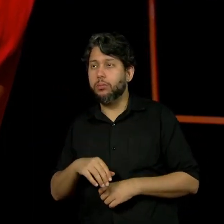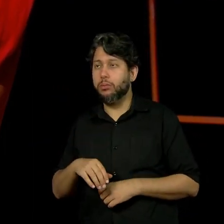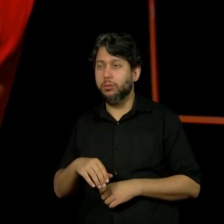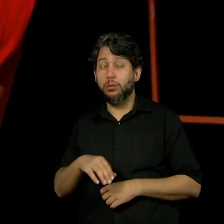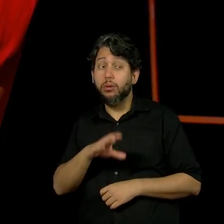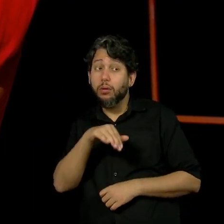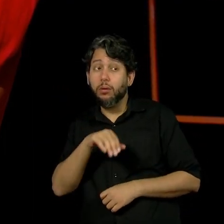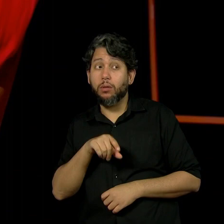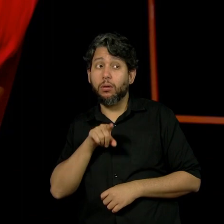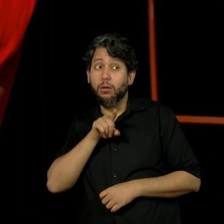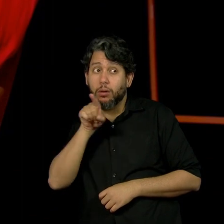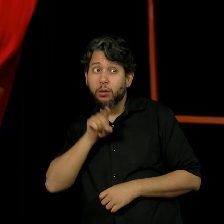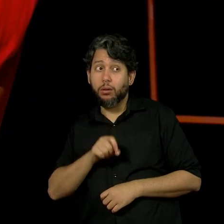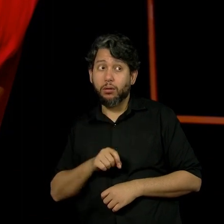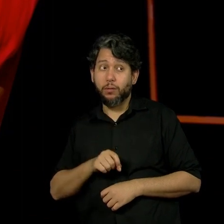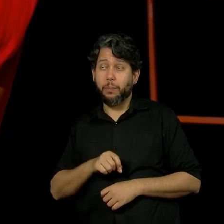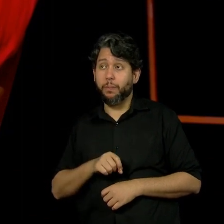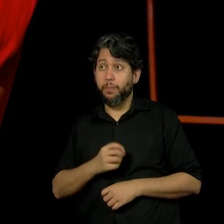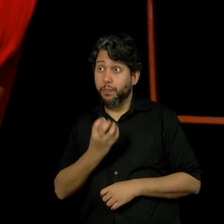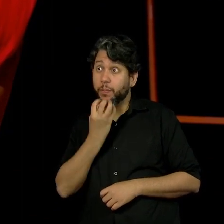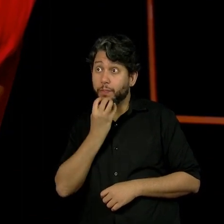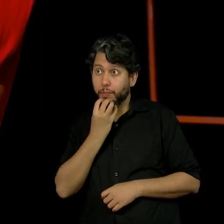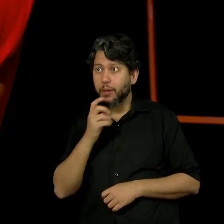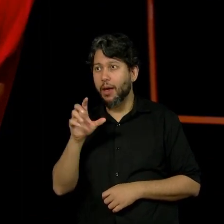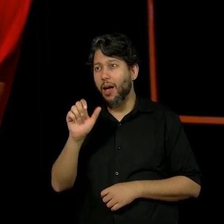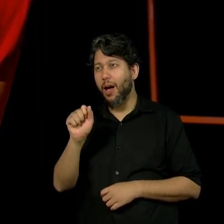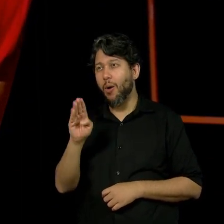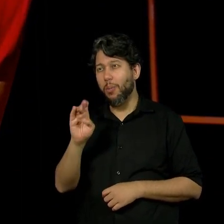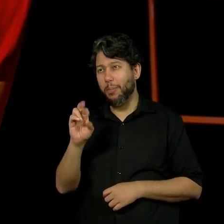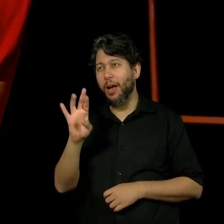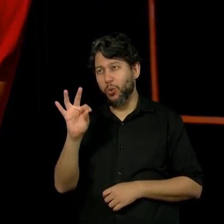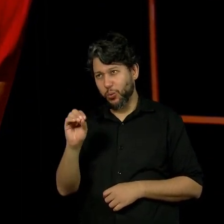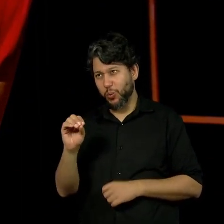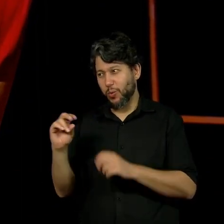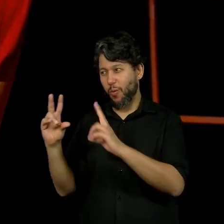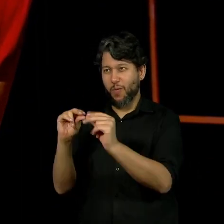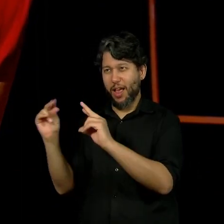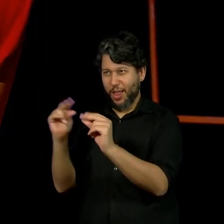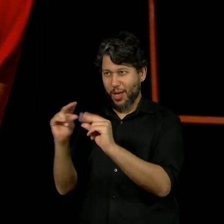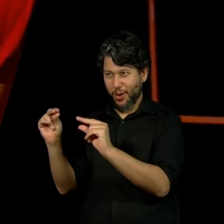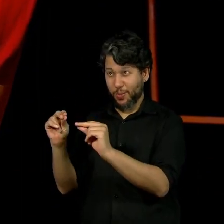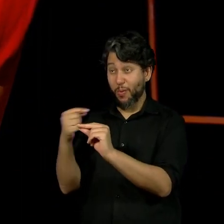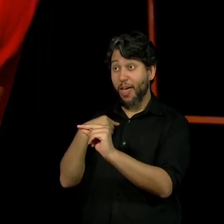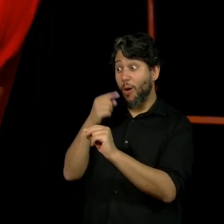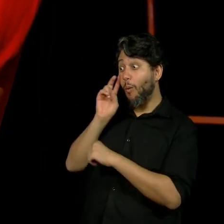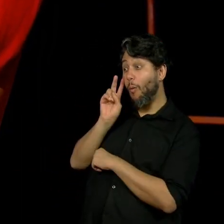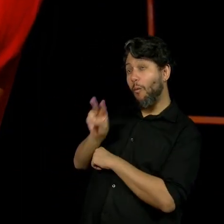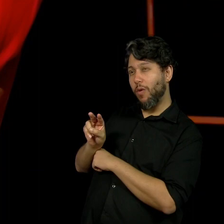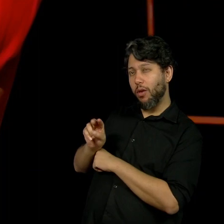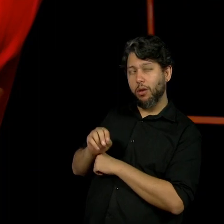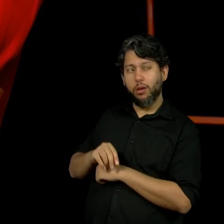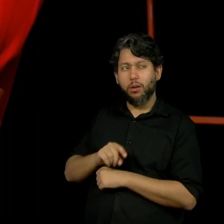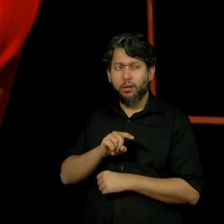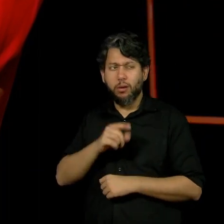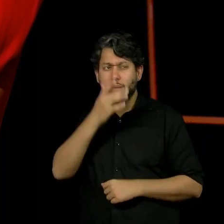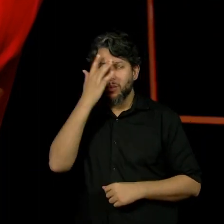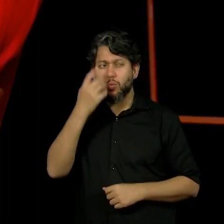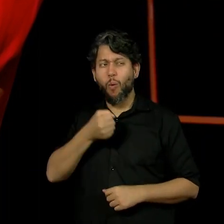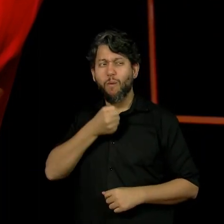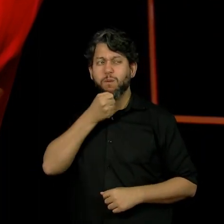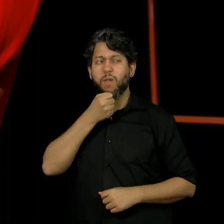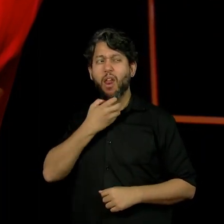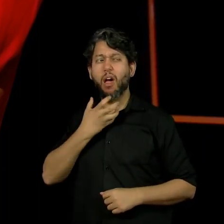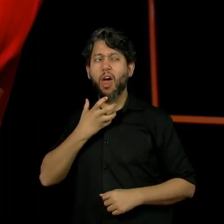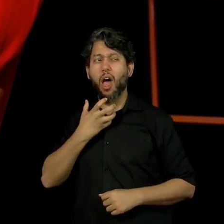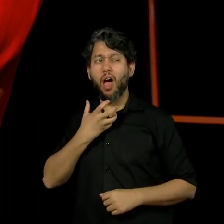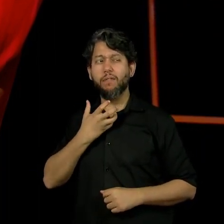disse, o Alberto Curado, ele disse assim, o Alberto Curado foi que eu ouvi falando, que era o assessor, Ele não contrata ninguém que fale igual ou mais grave